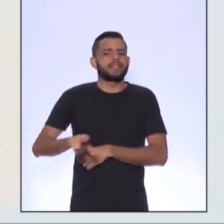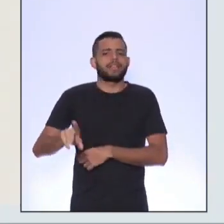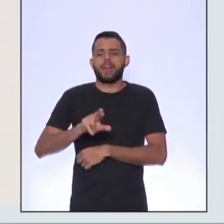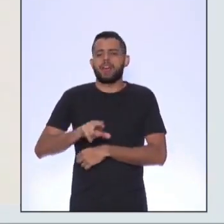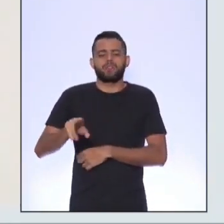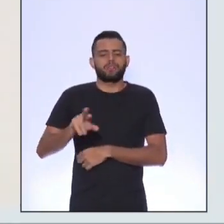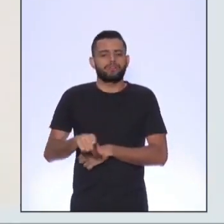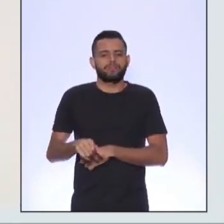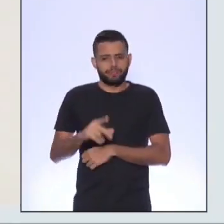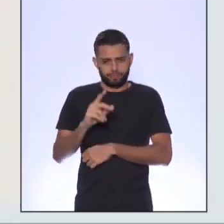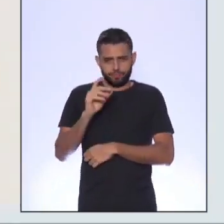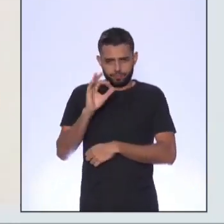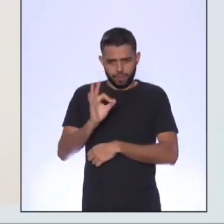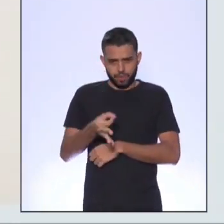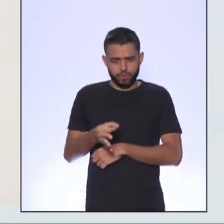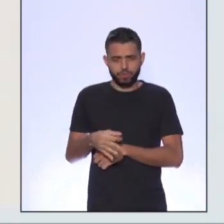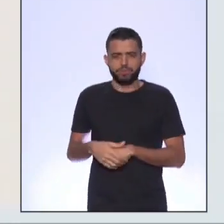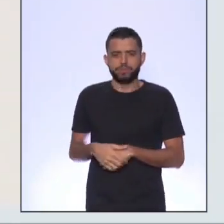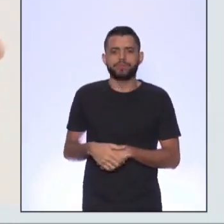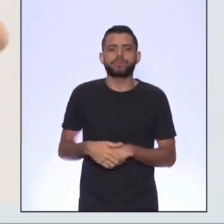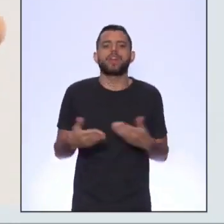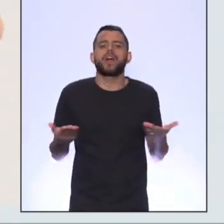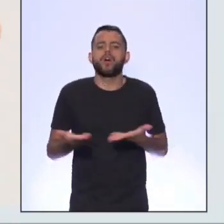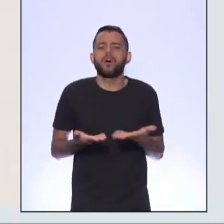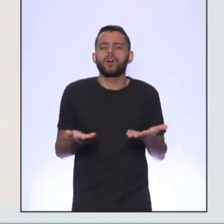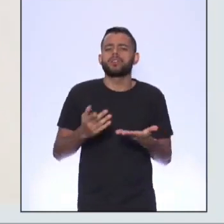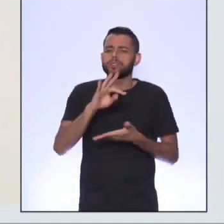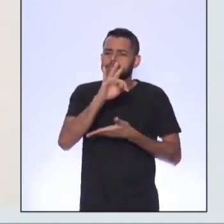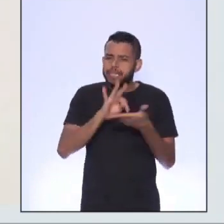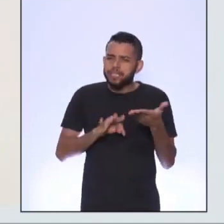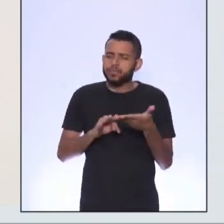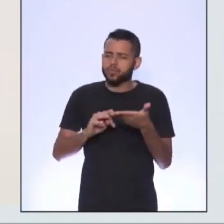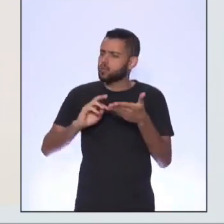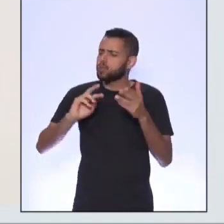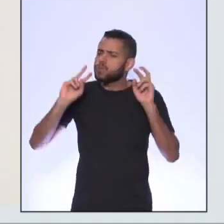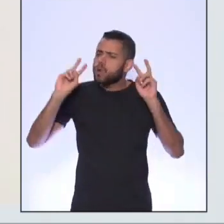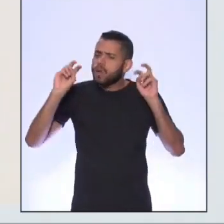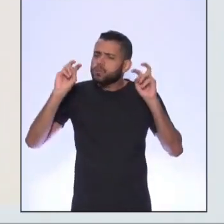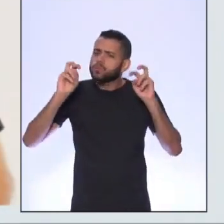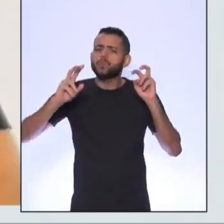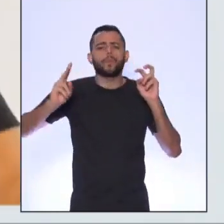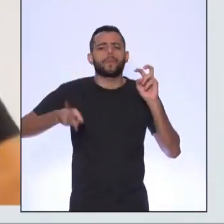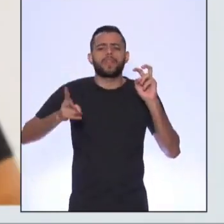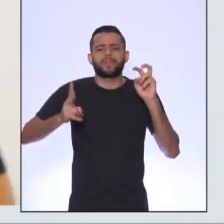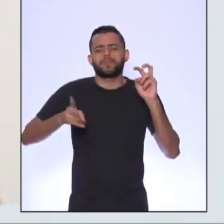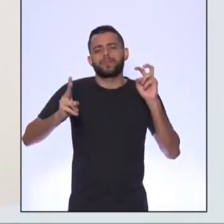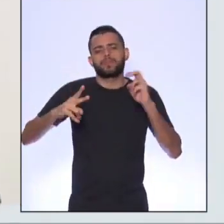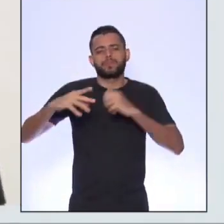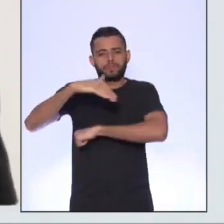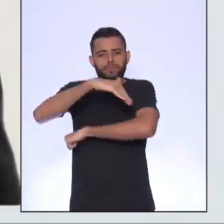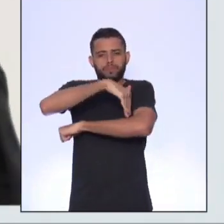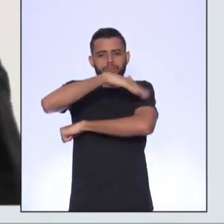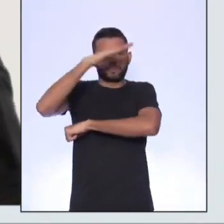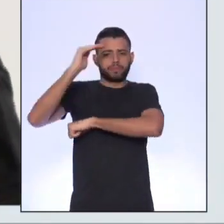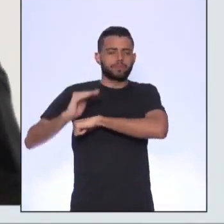literário, certinho? Agora vamos ver um texto sobre o mesmo assunto, a barragem